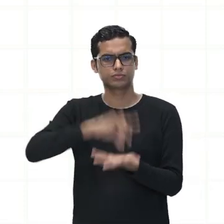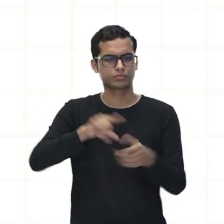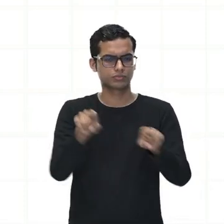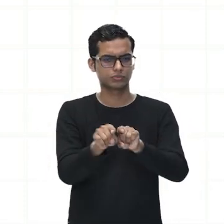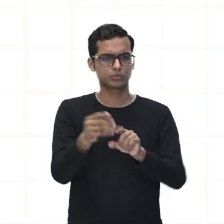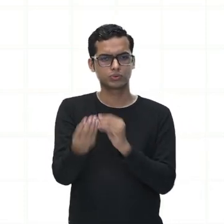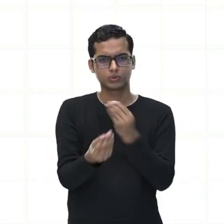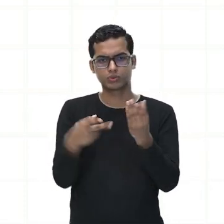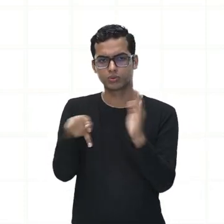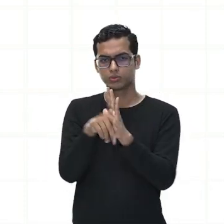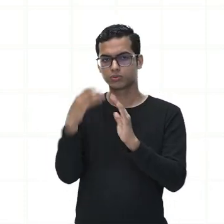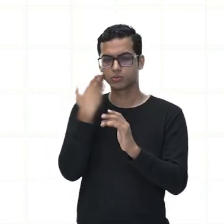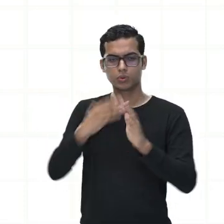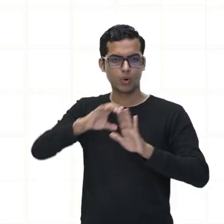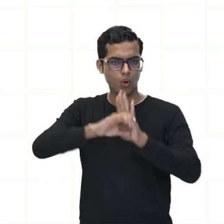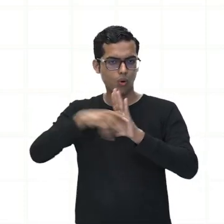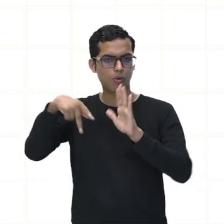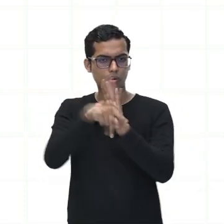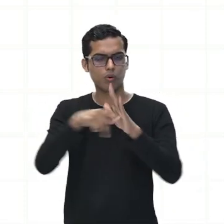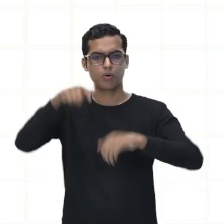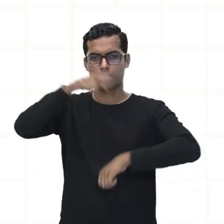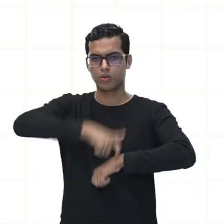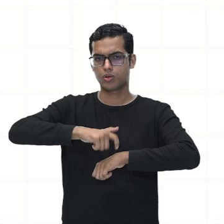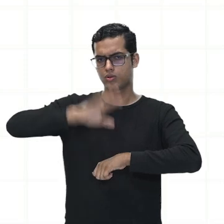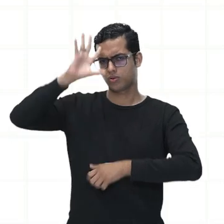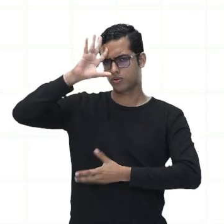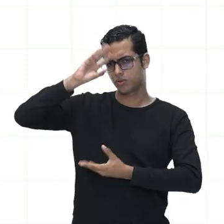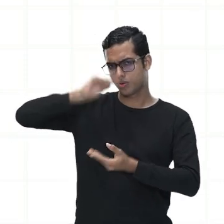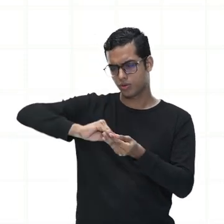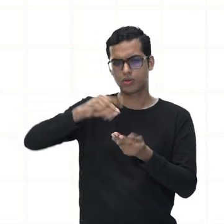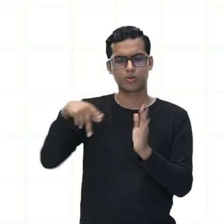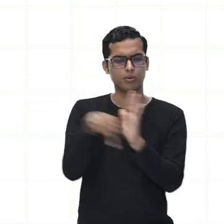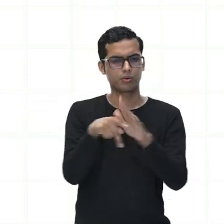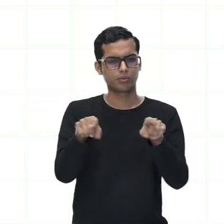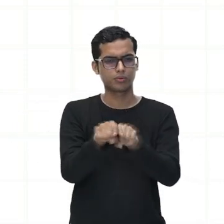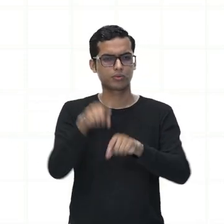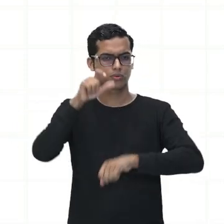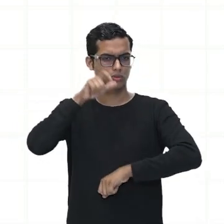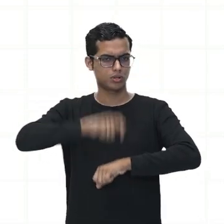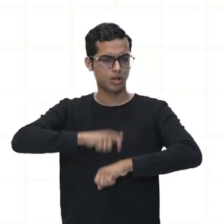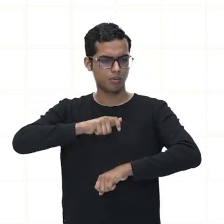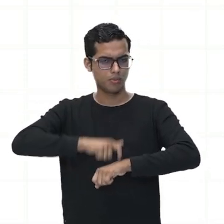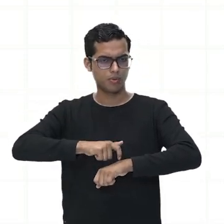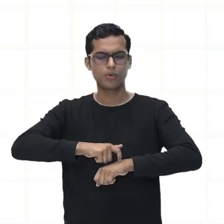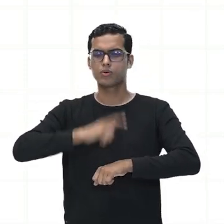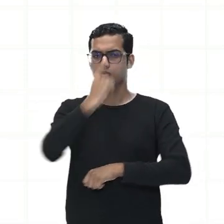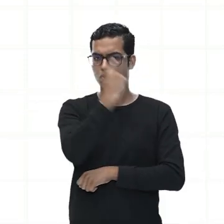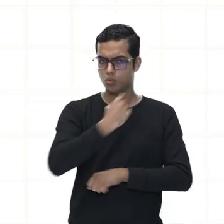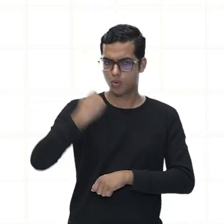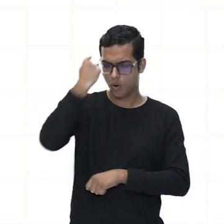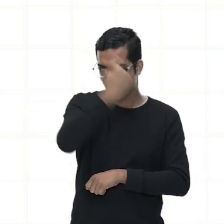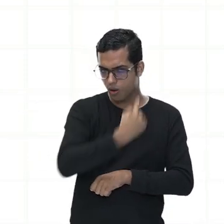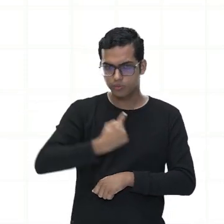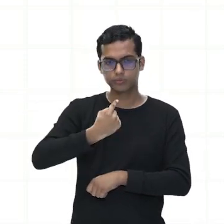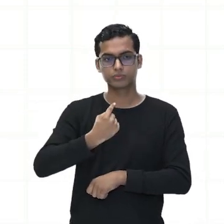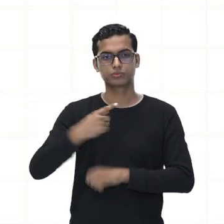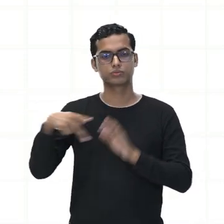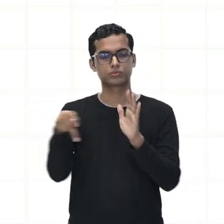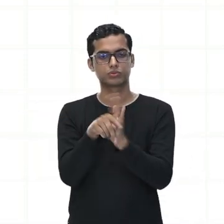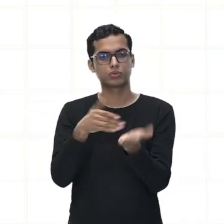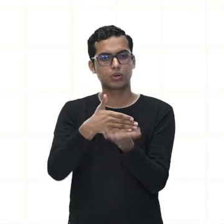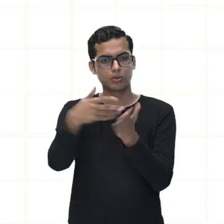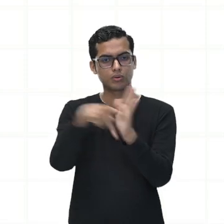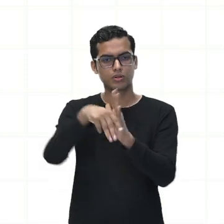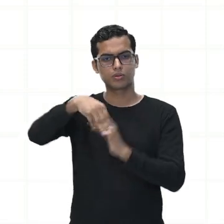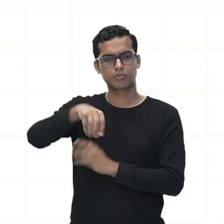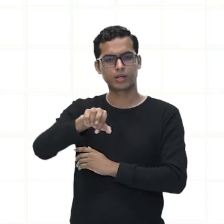professora? Os conceitos fundamentais para nós entendermos os fusos horários parte do meridiano de